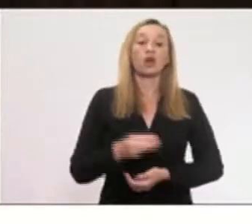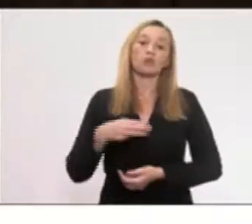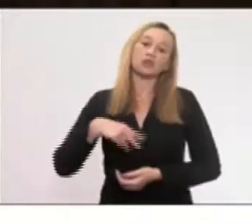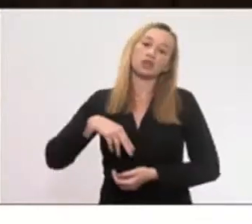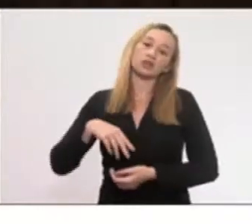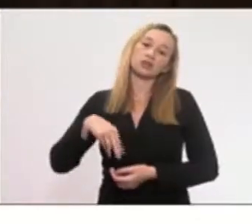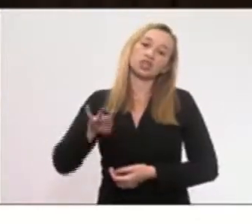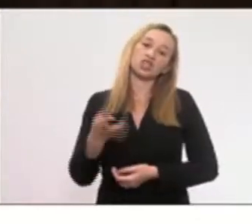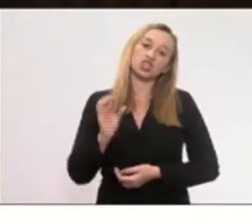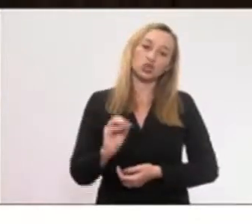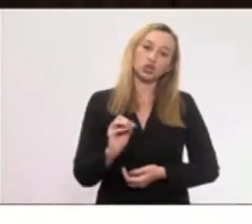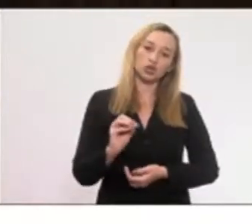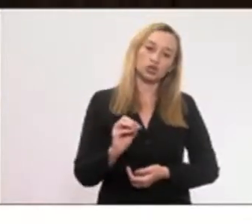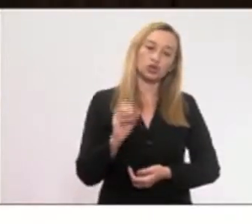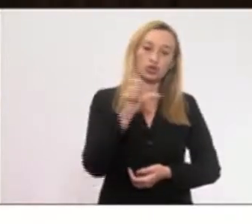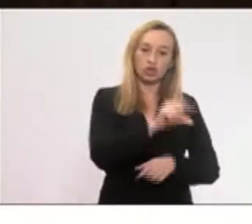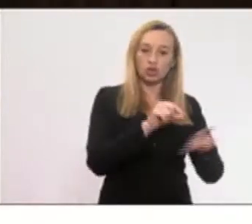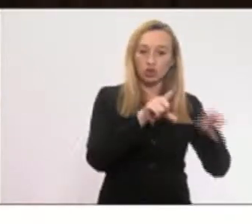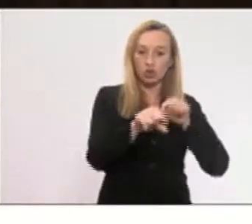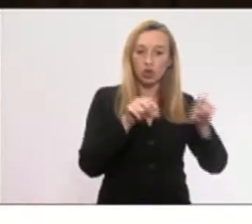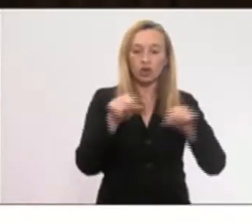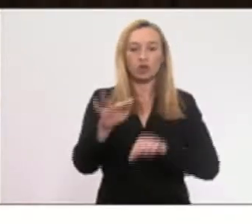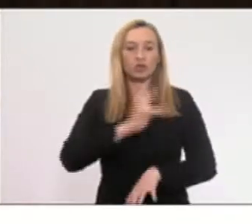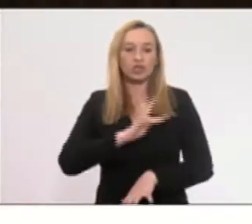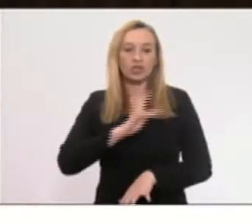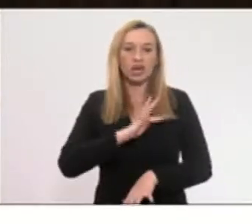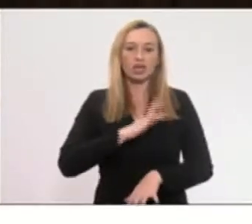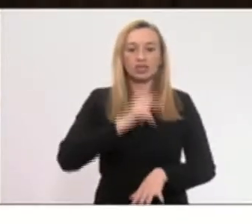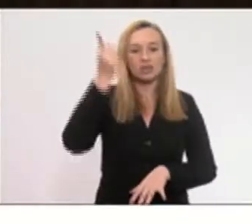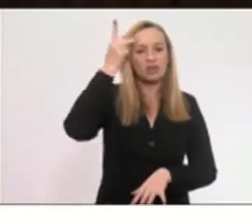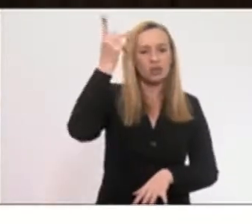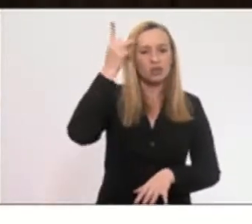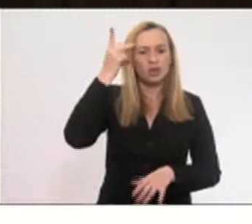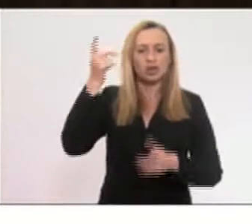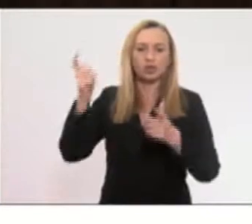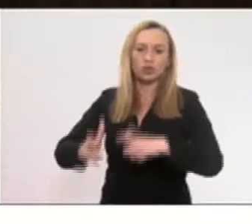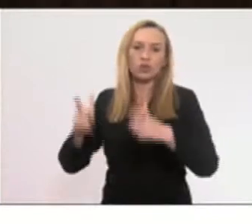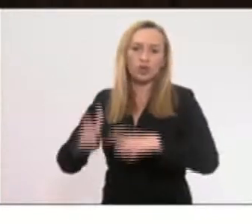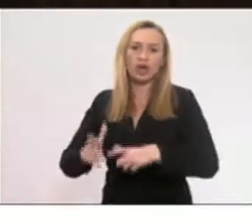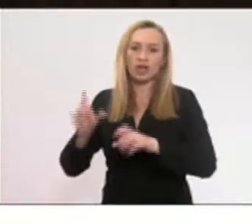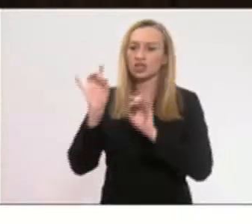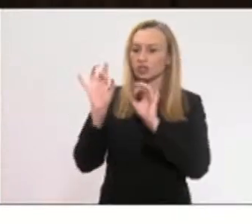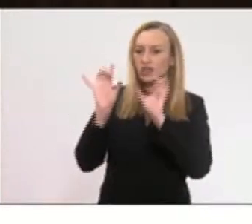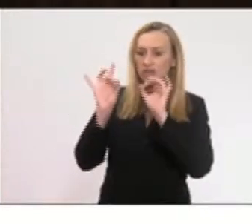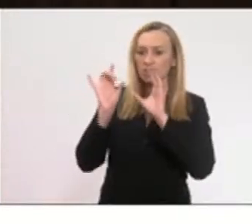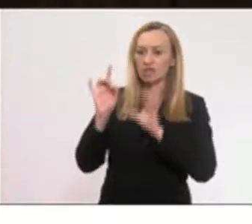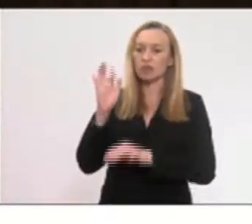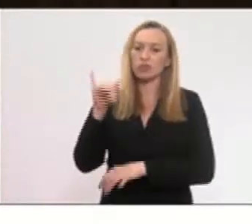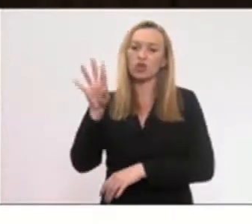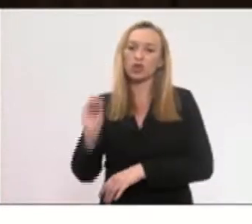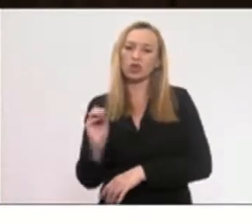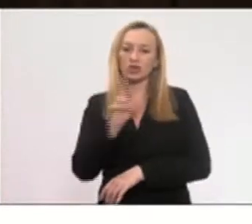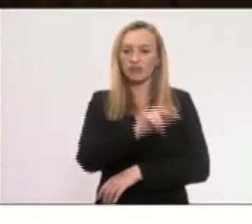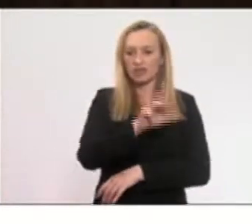Ministro que nomeia policiais de São Paulo em lugar de especialistas em biodiversidade.